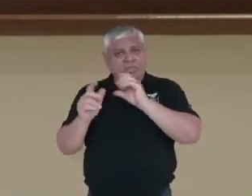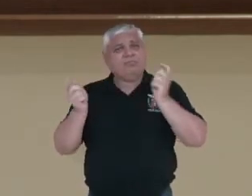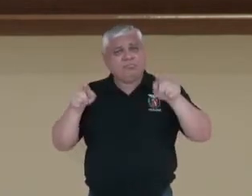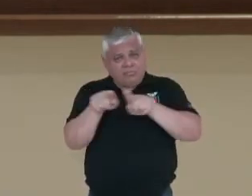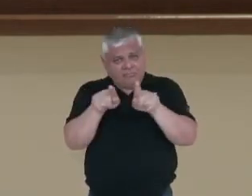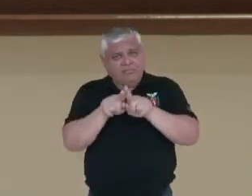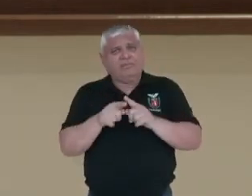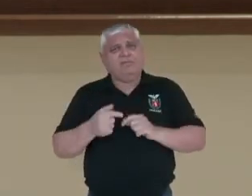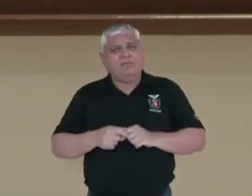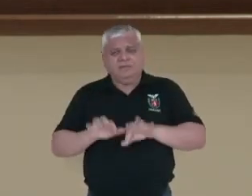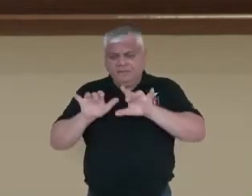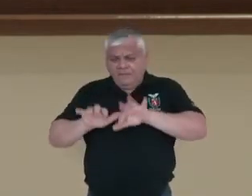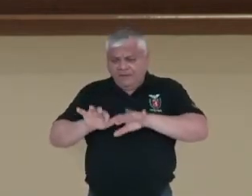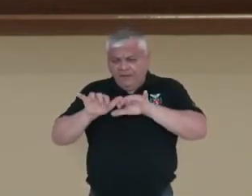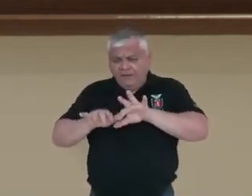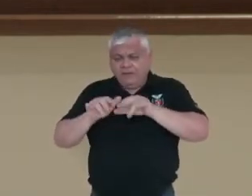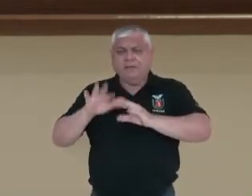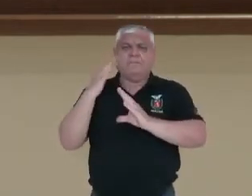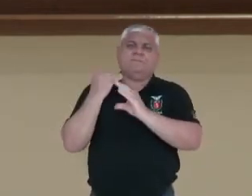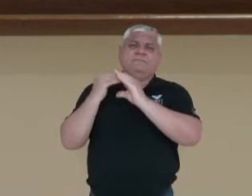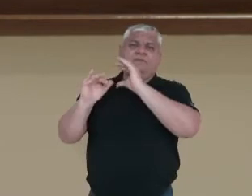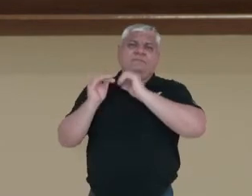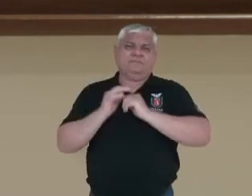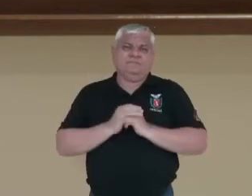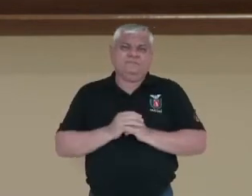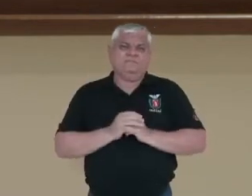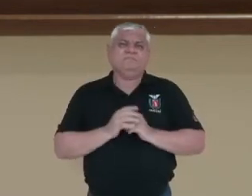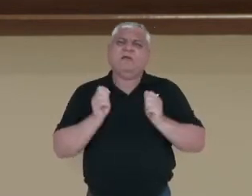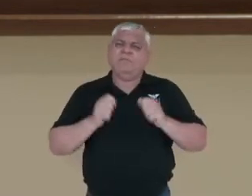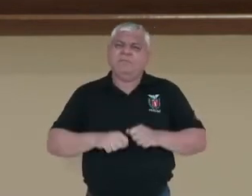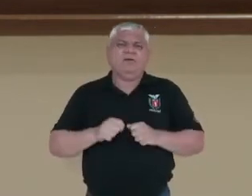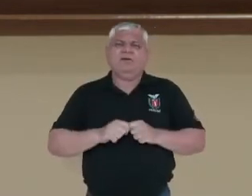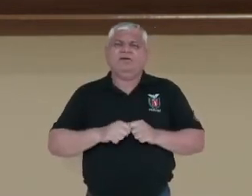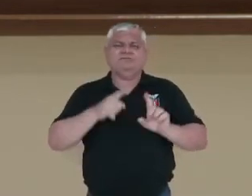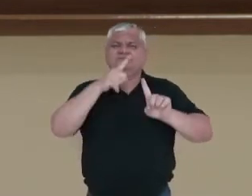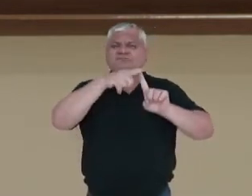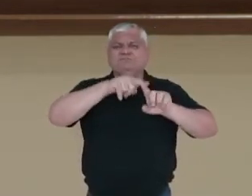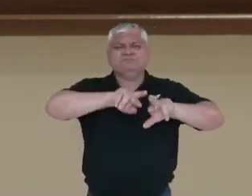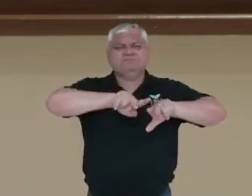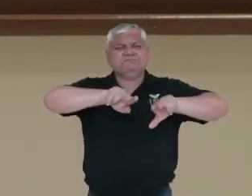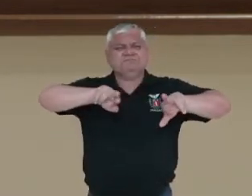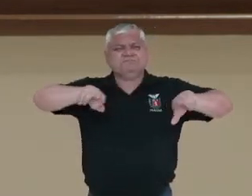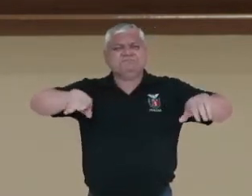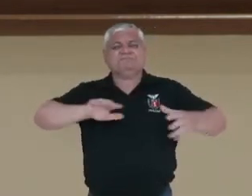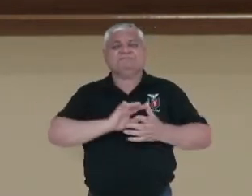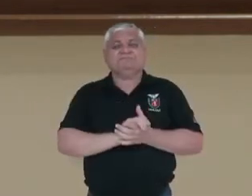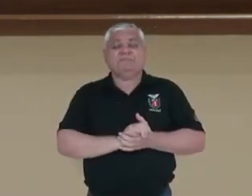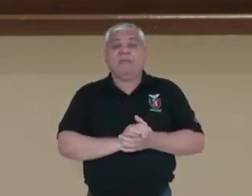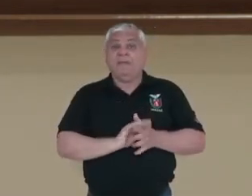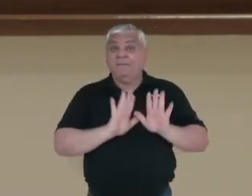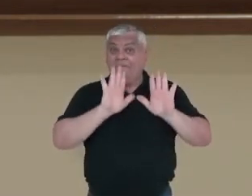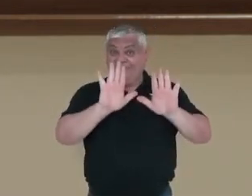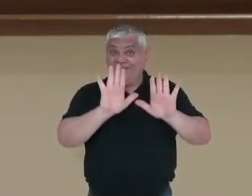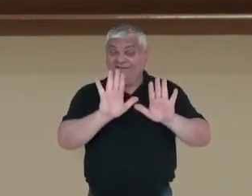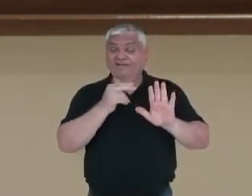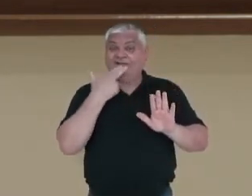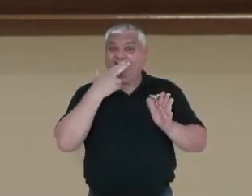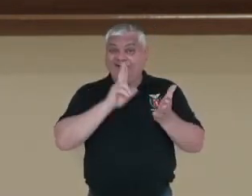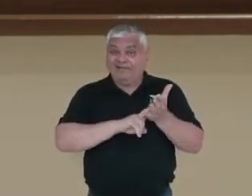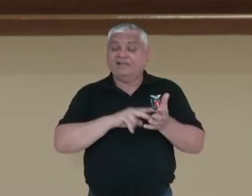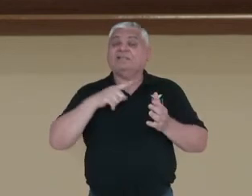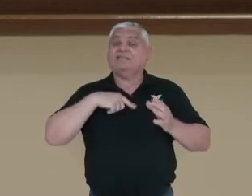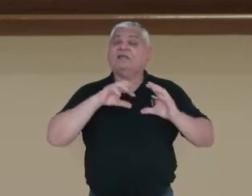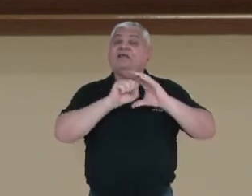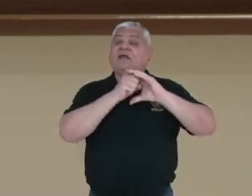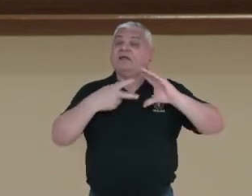é lá de 2010, né? Então, você pode fazer várias possibilidades, mas de maneira geral, ela tem umas